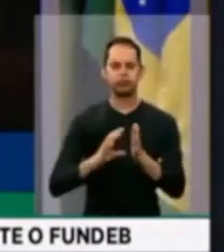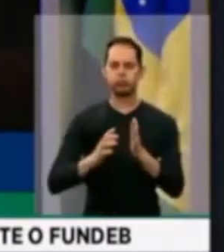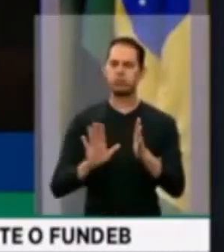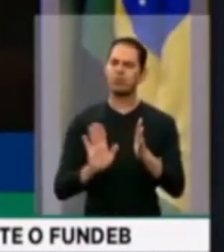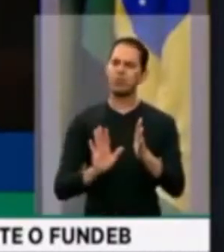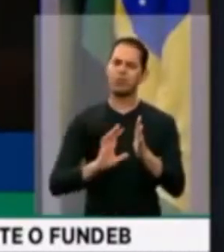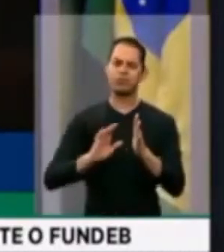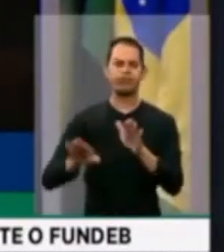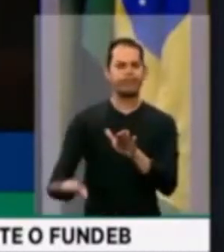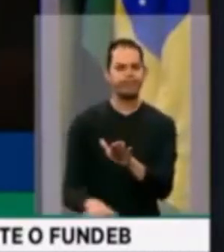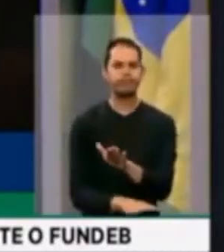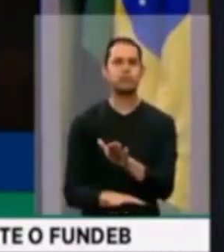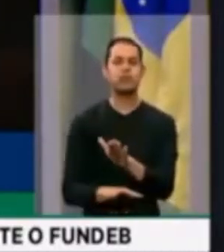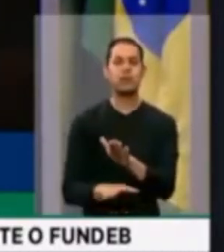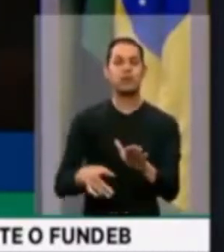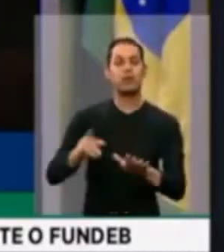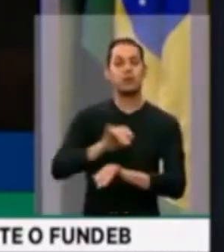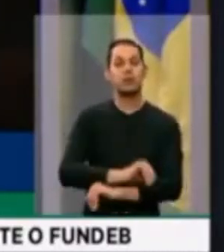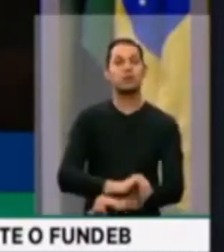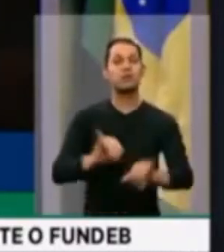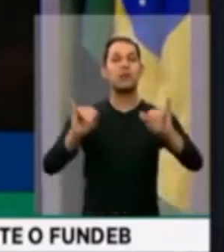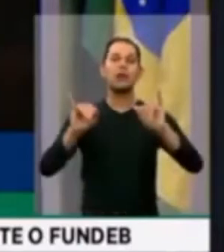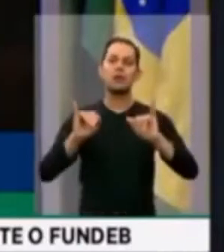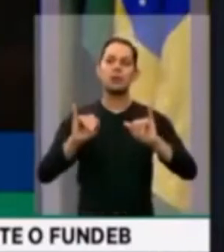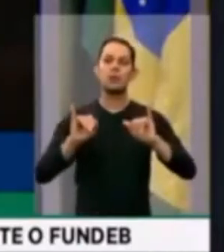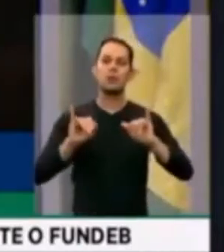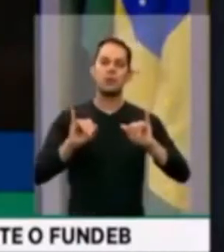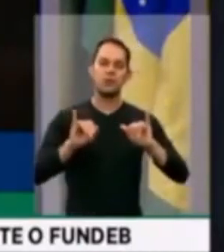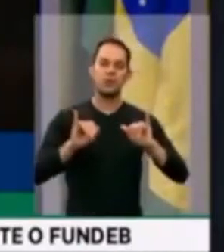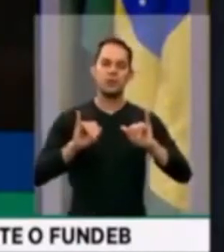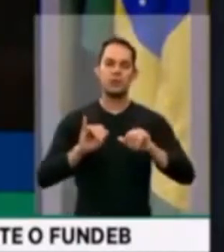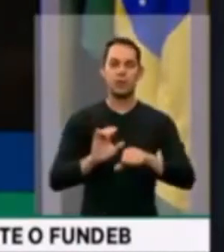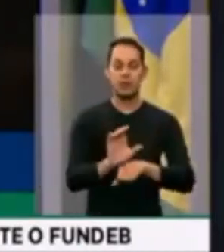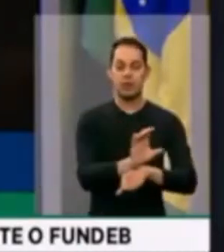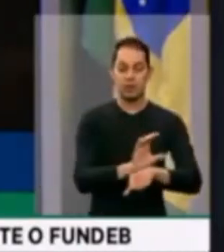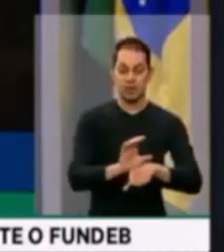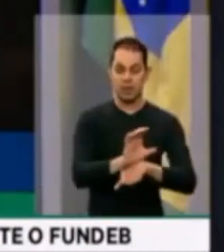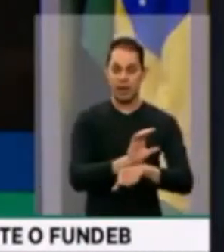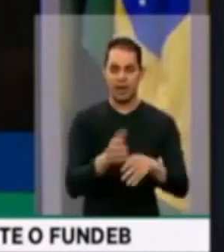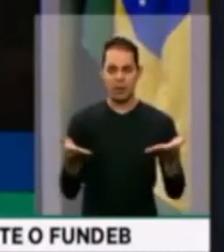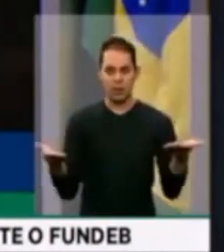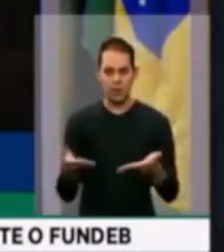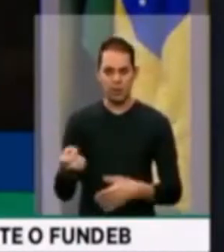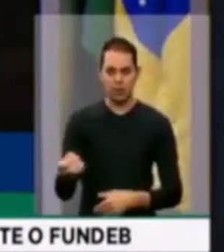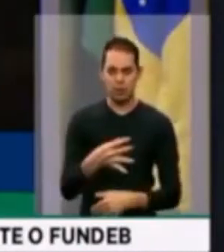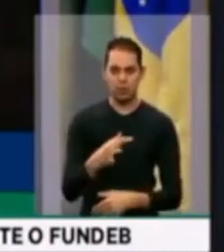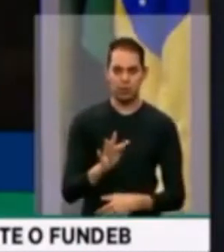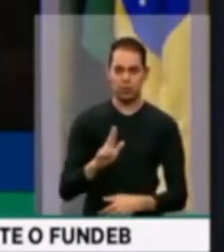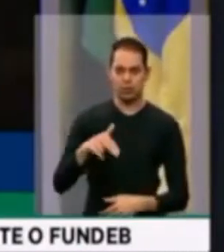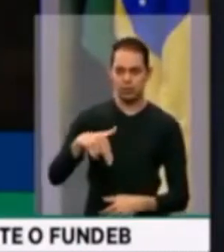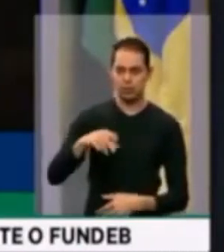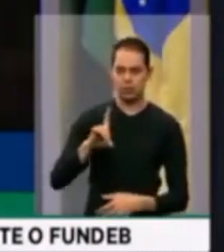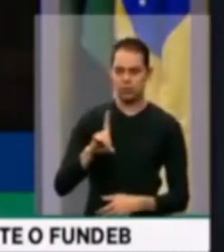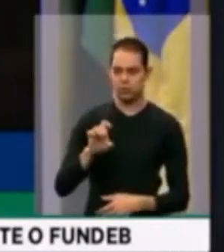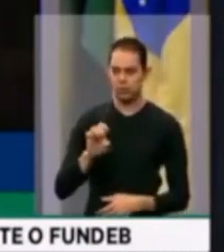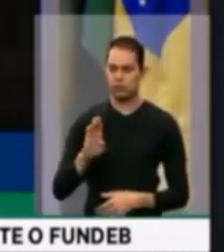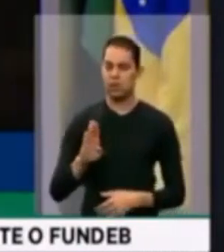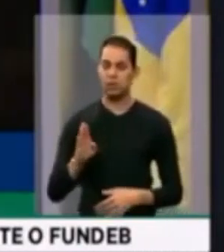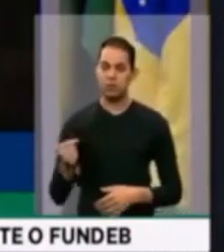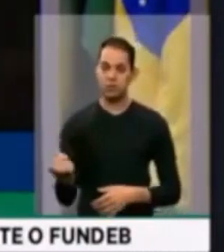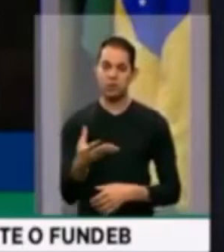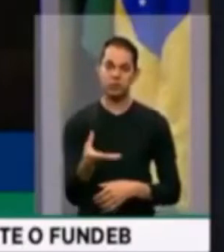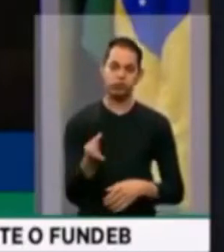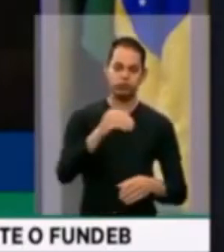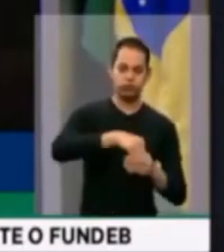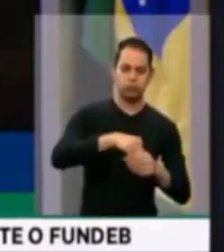suprapartidária, dizendo que ao constitucionalizar o Fundeb, que é o Fundo de Apoio à Educação,